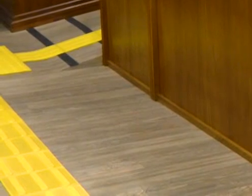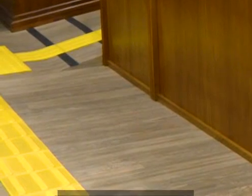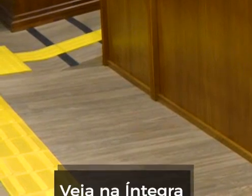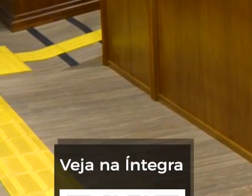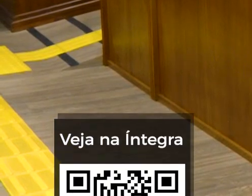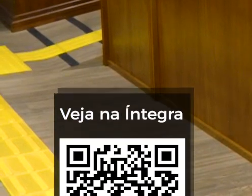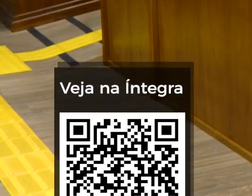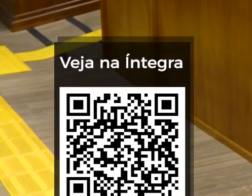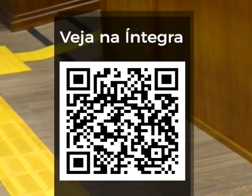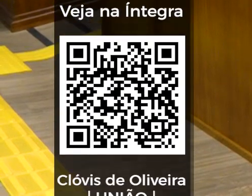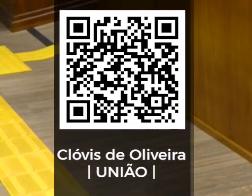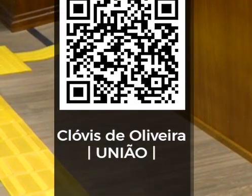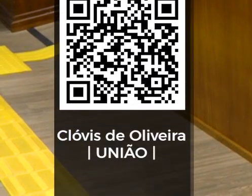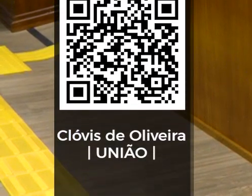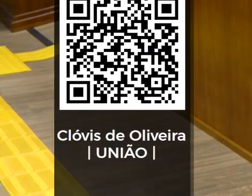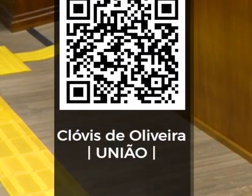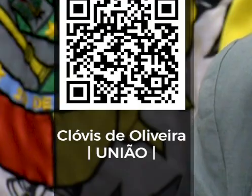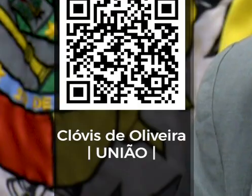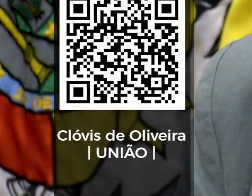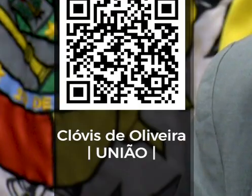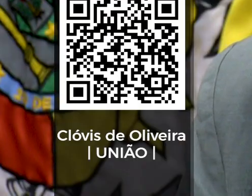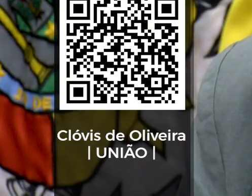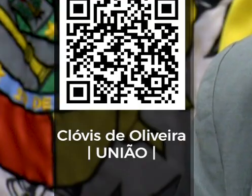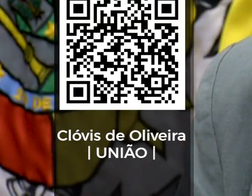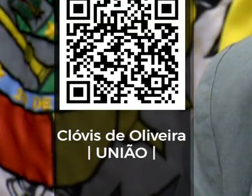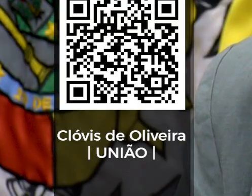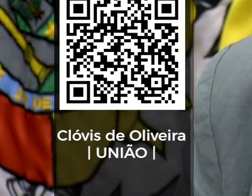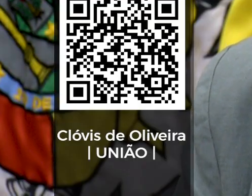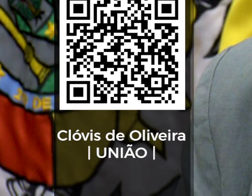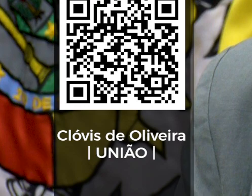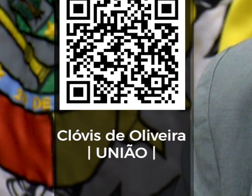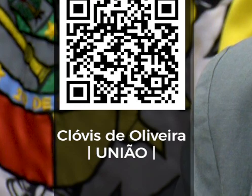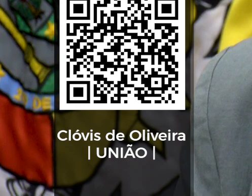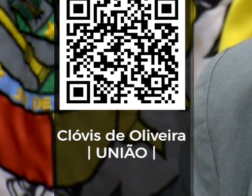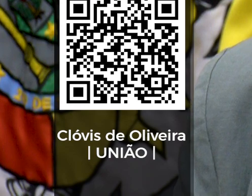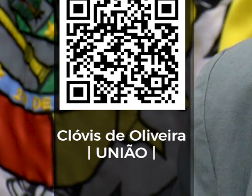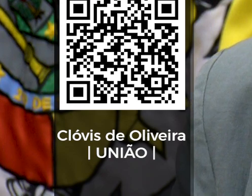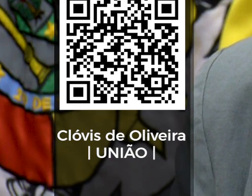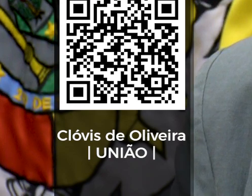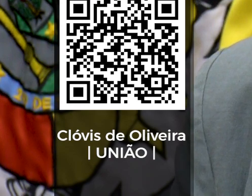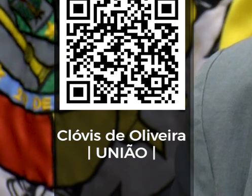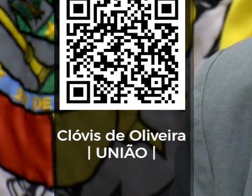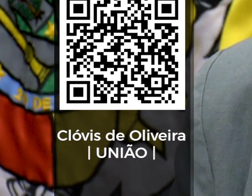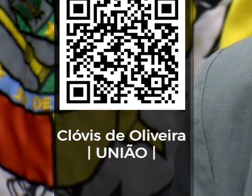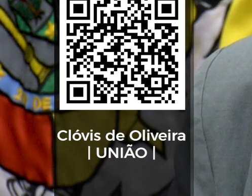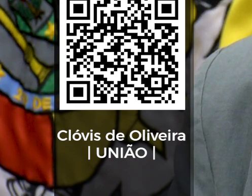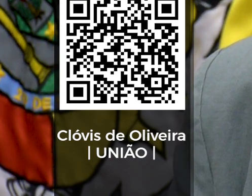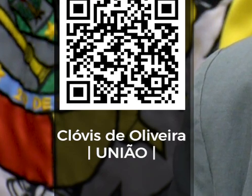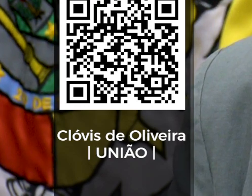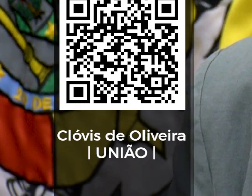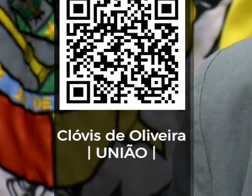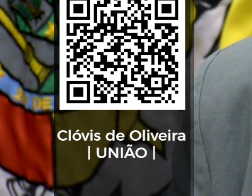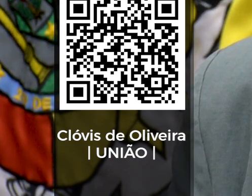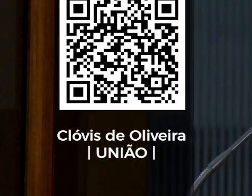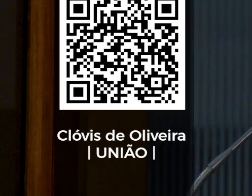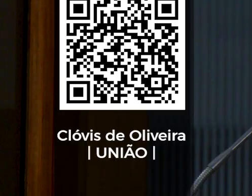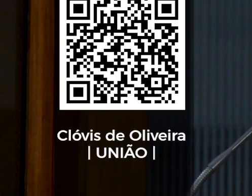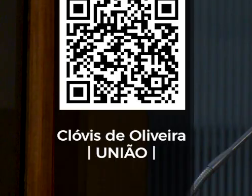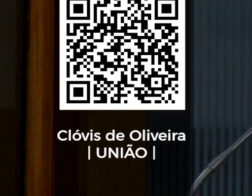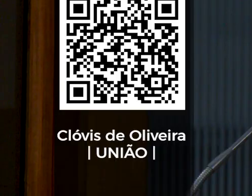Xuxa seguiu no assunto das enchentes. Destacou a arrecadação de alimentos aos atingidos pelas